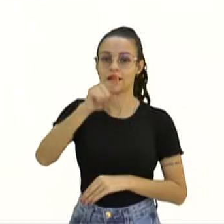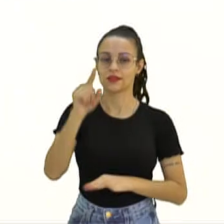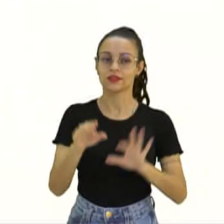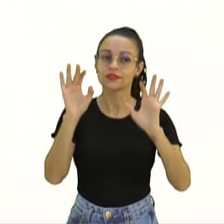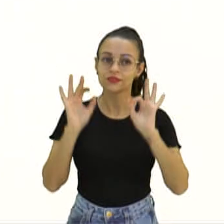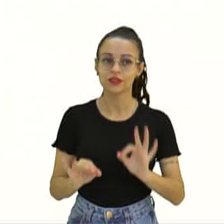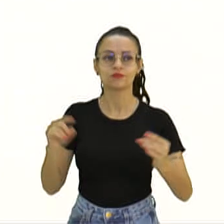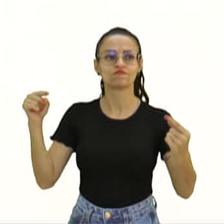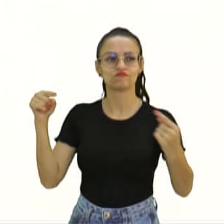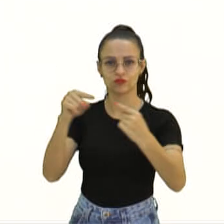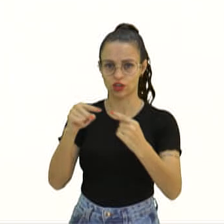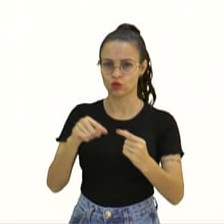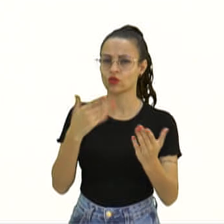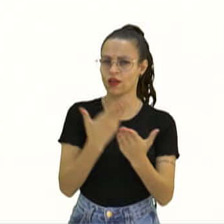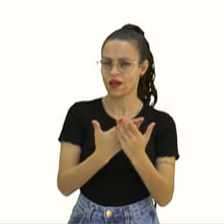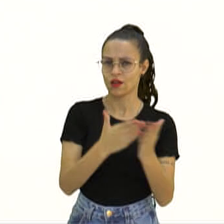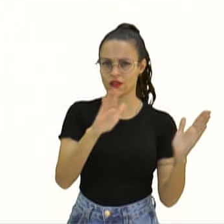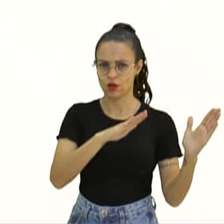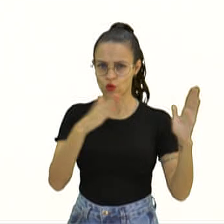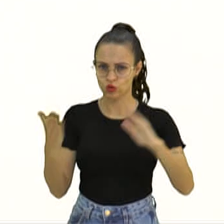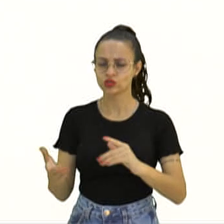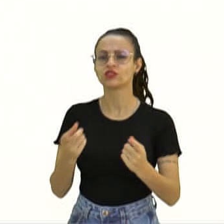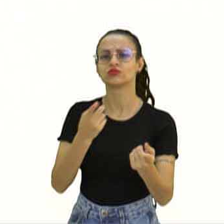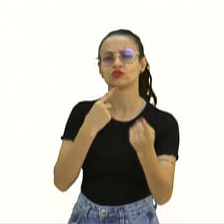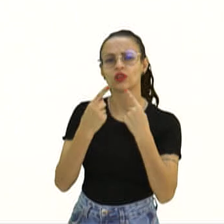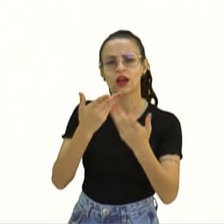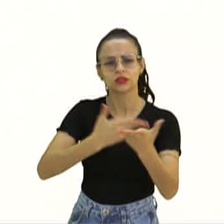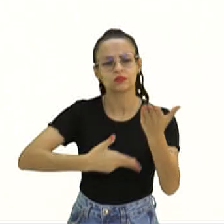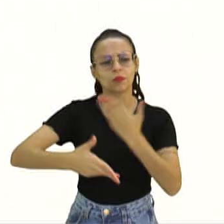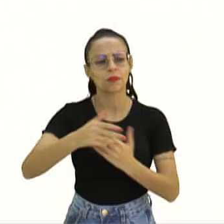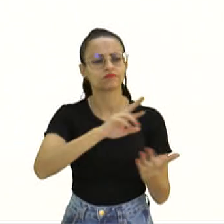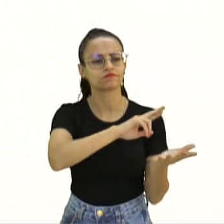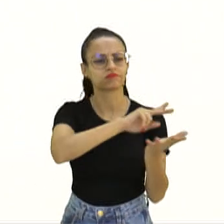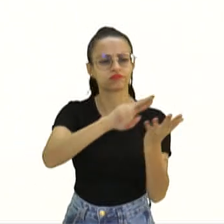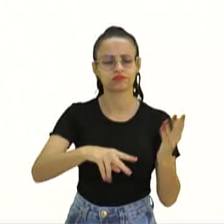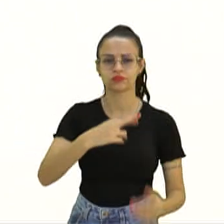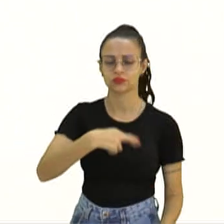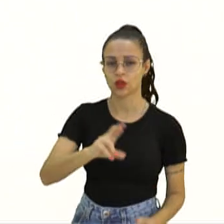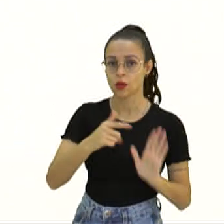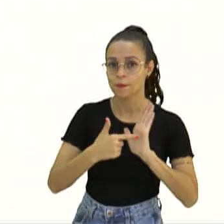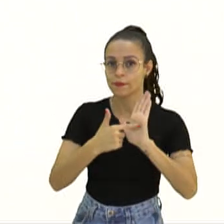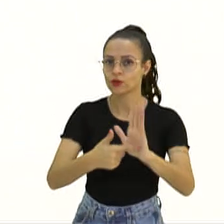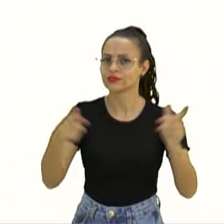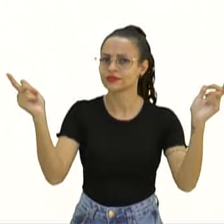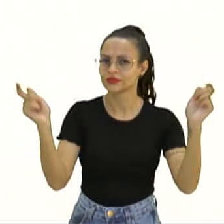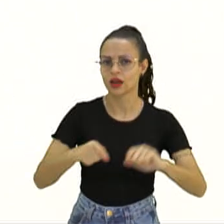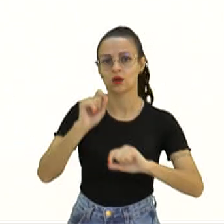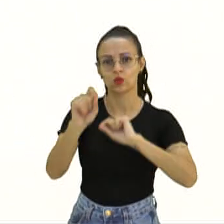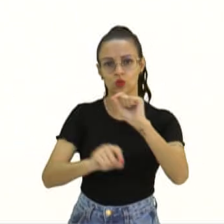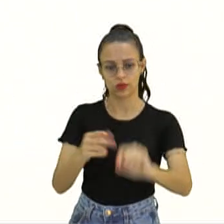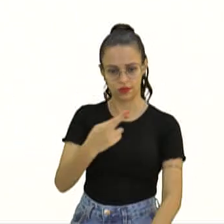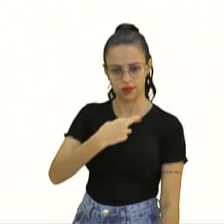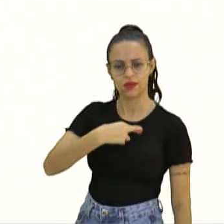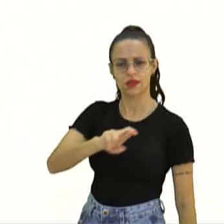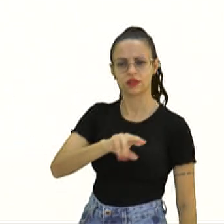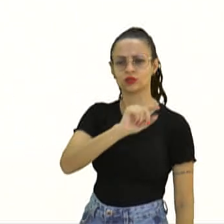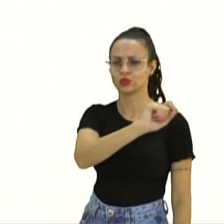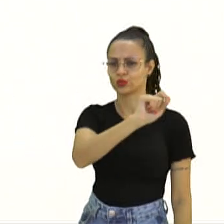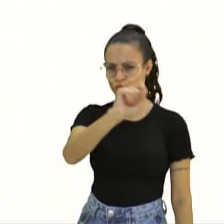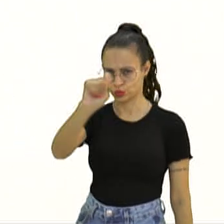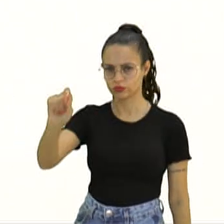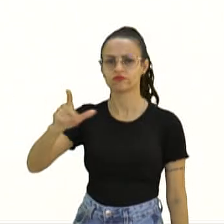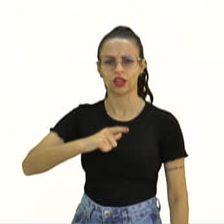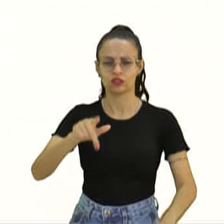correta conforme a aula de hoje o diálogo inter-religioso é uma forma de demonstrar que embora as religiões possuem